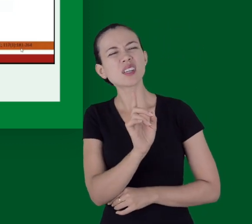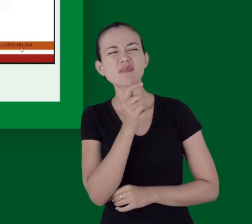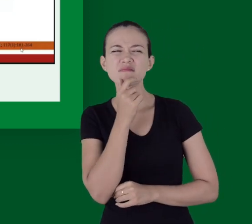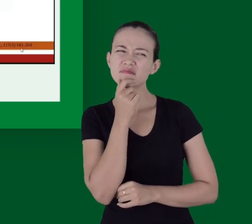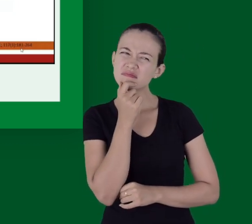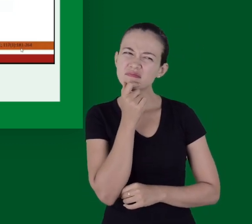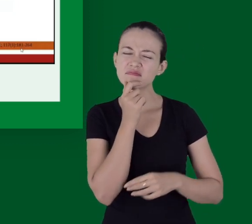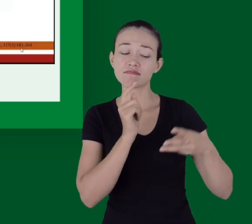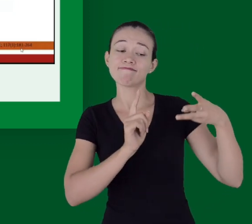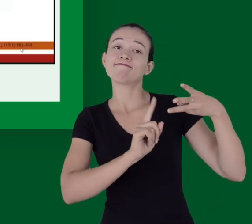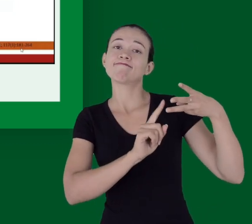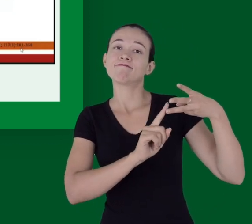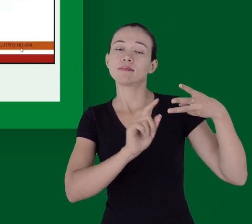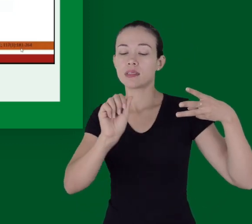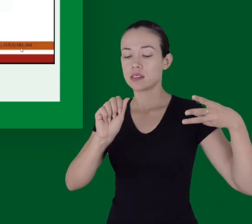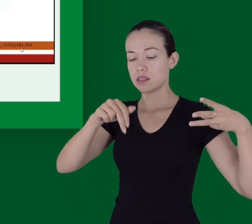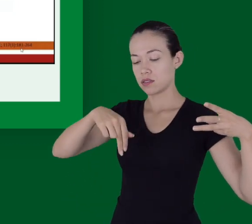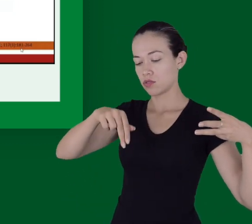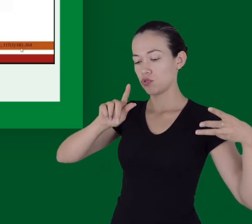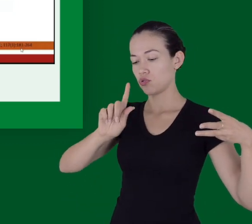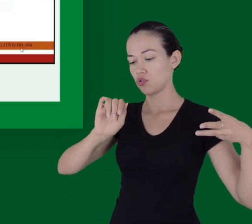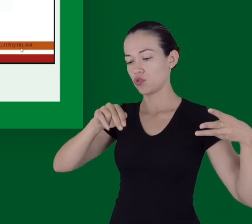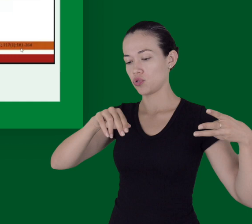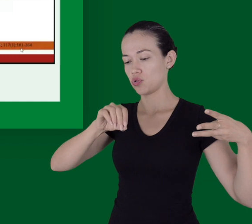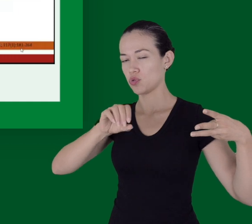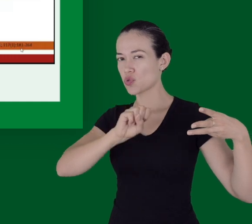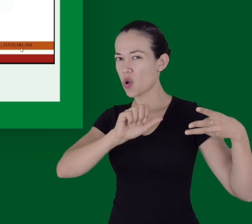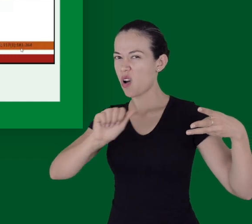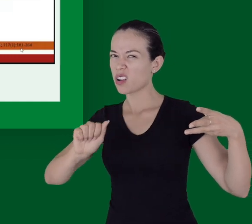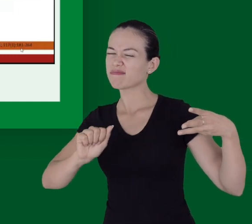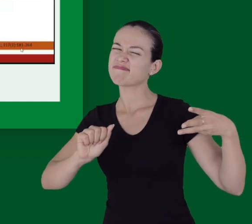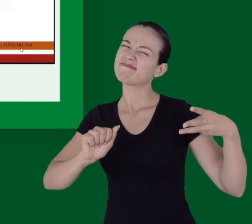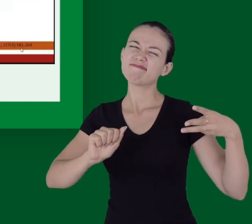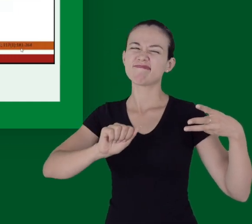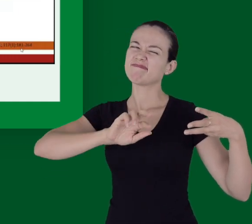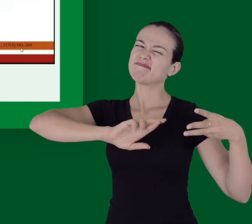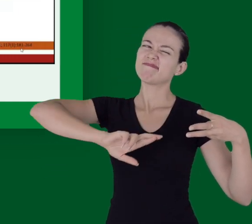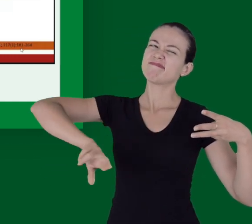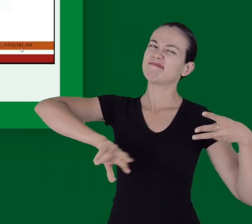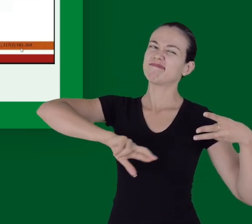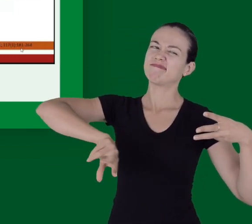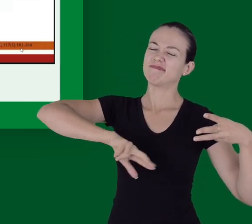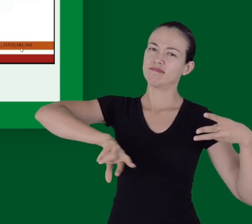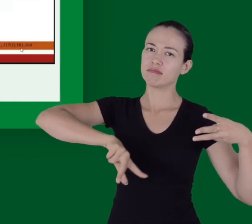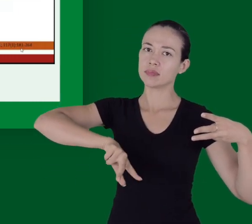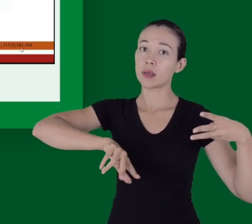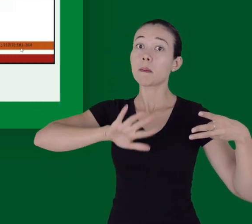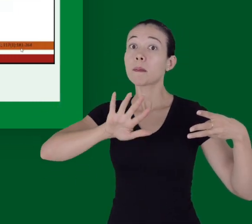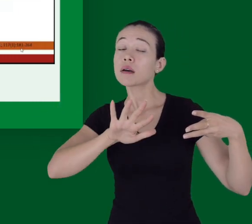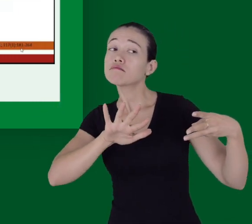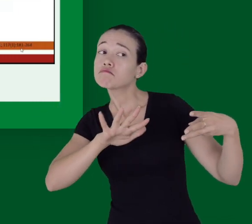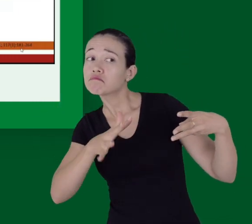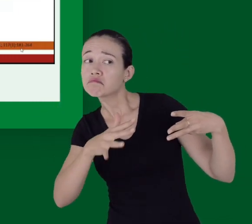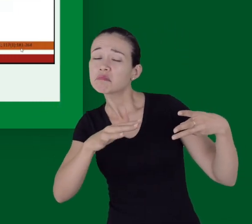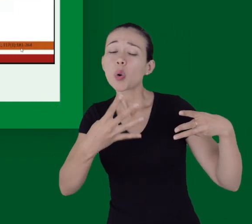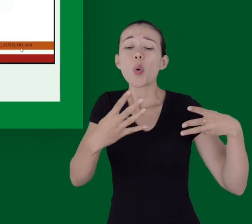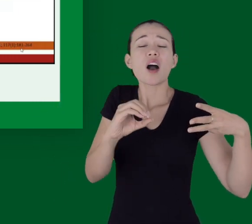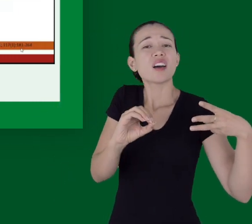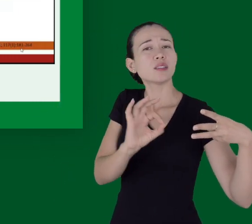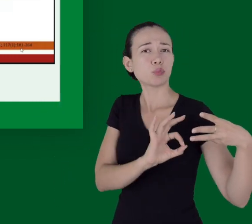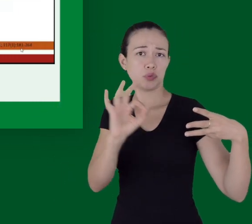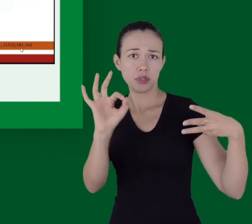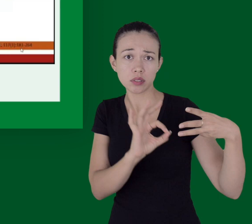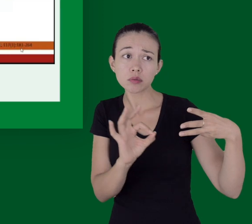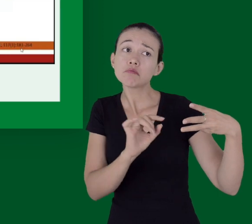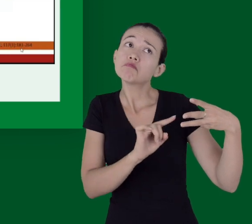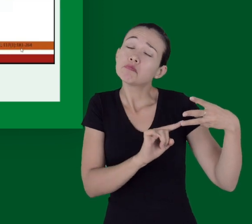duas características dessas três que a gente falou, aí a gente pensa naquela provavelmente não anginosa, é aquela 40% de ser,